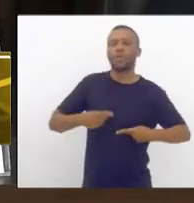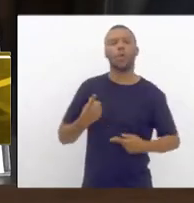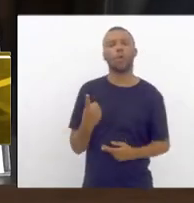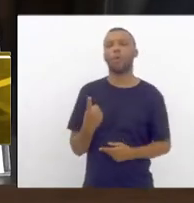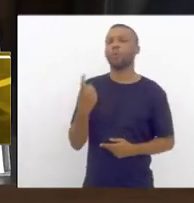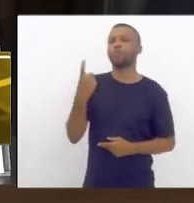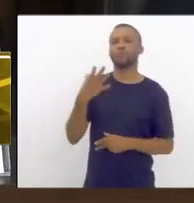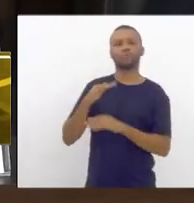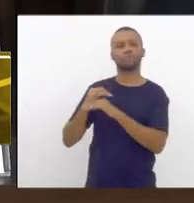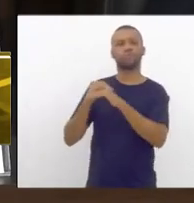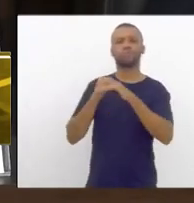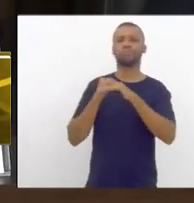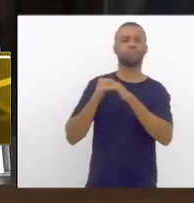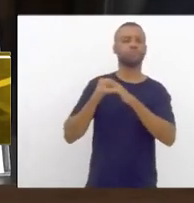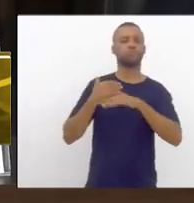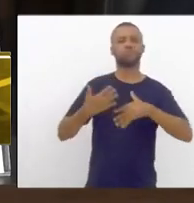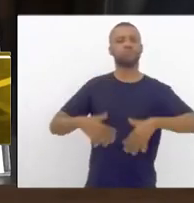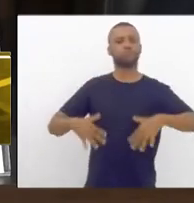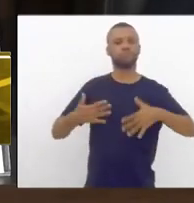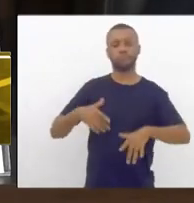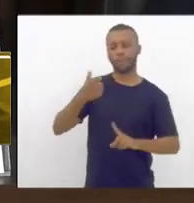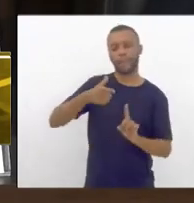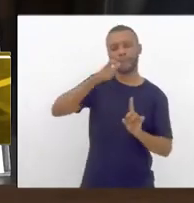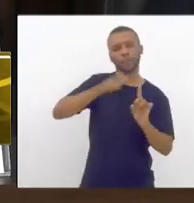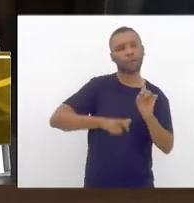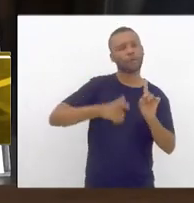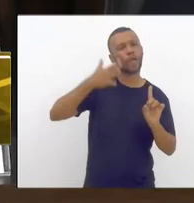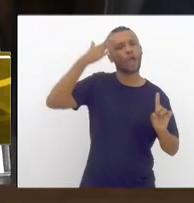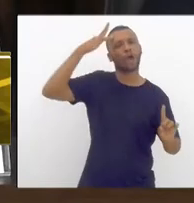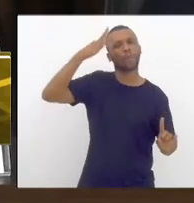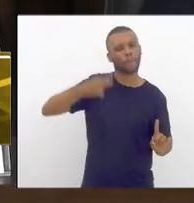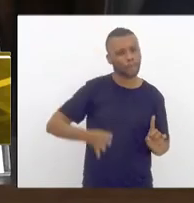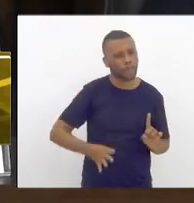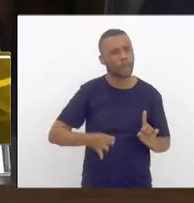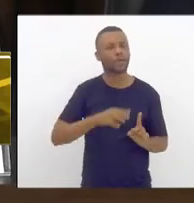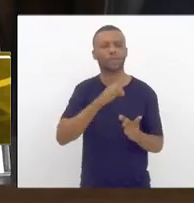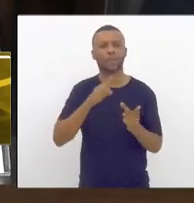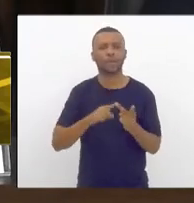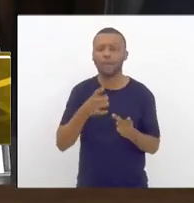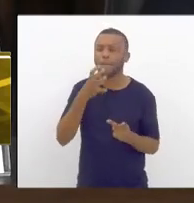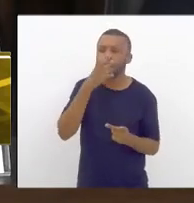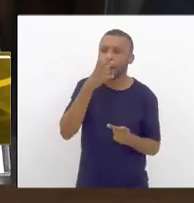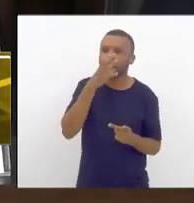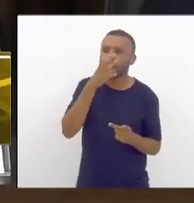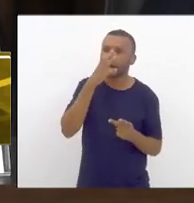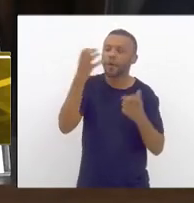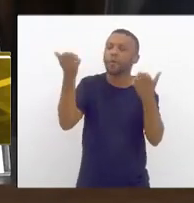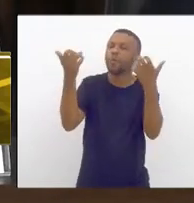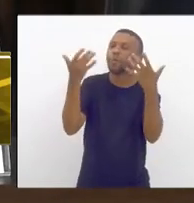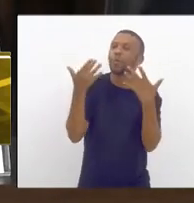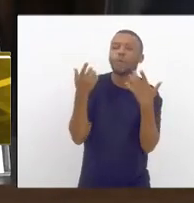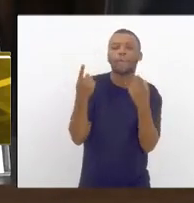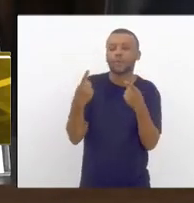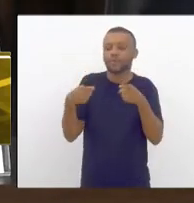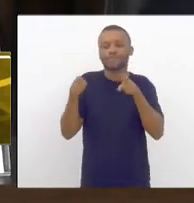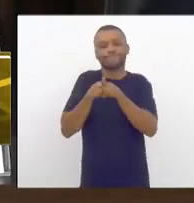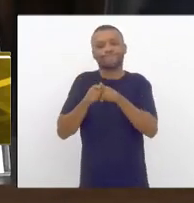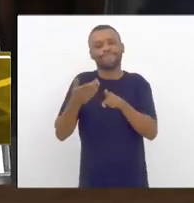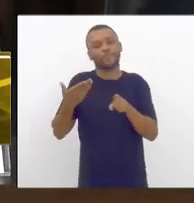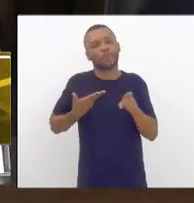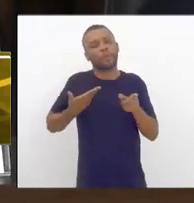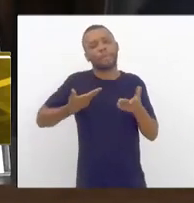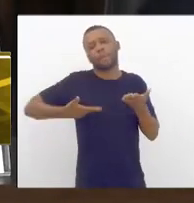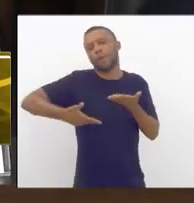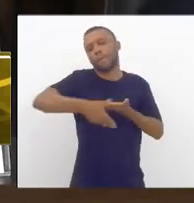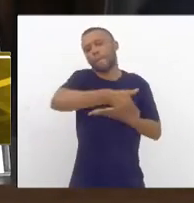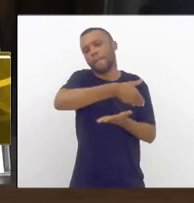que ser tem de ser uma pessoa que compreenda uma pessoa que escute uma pessoa companheira porque isso tudo é uma via